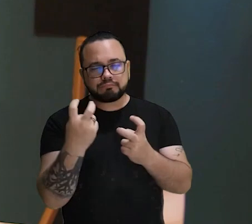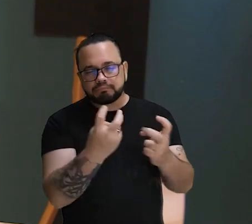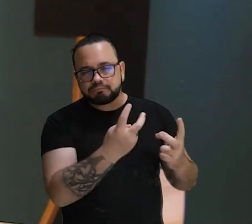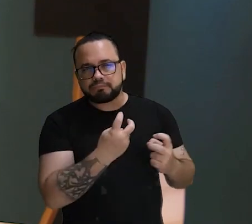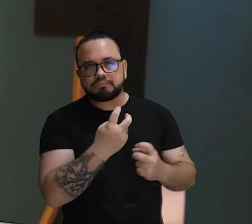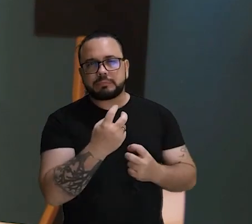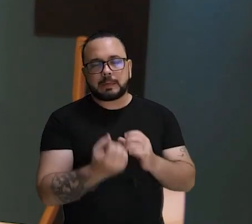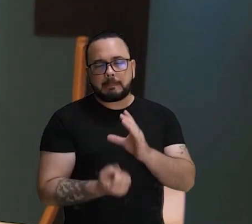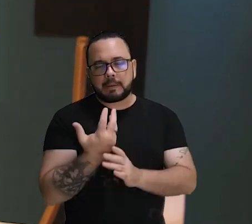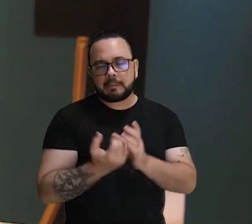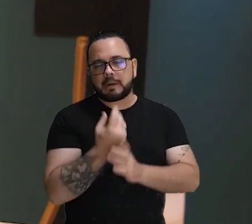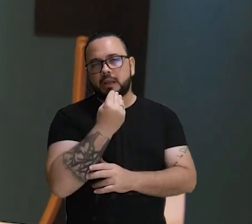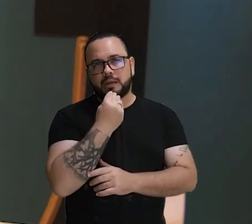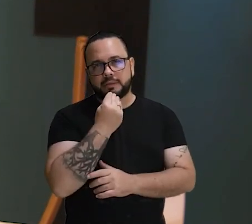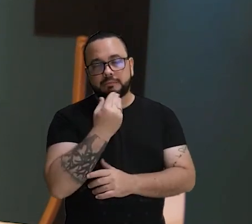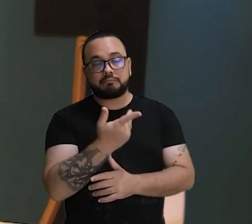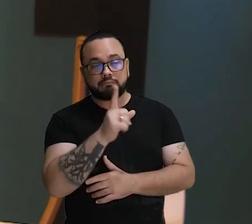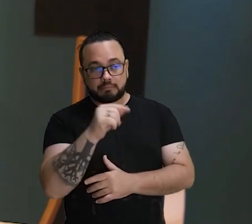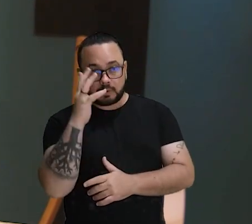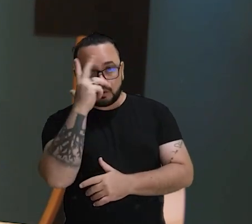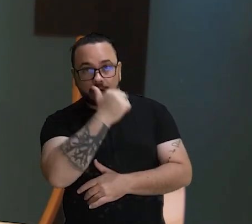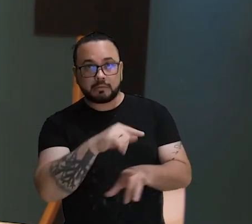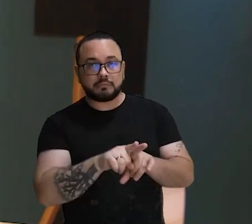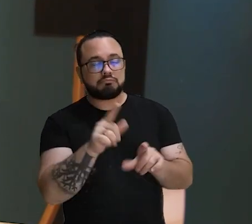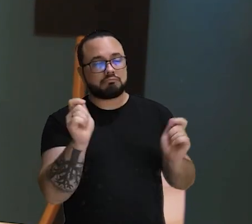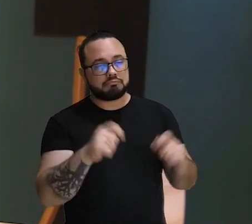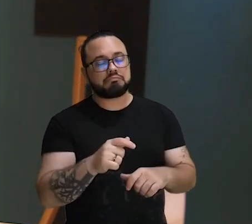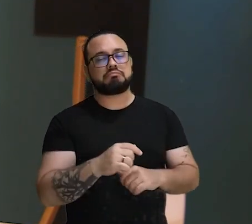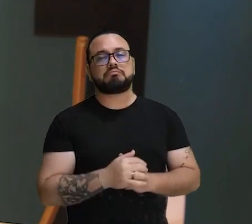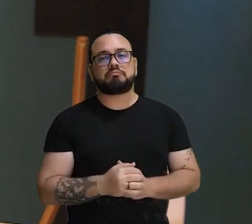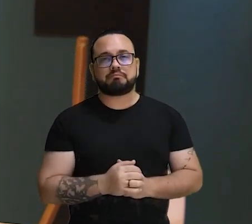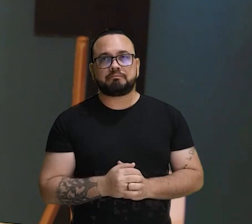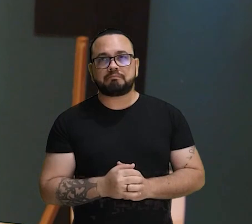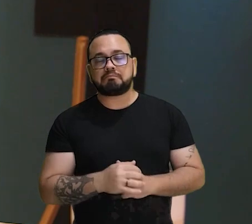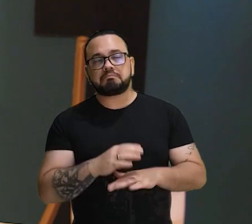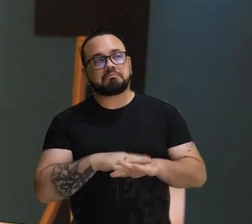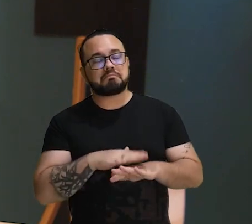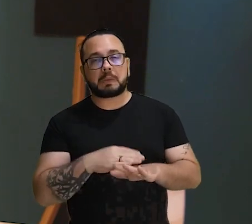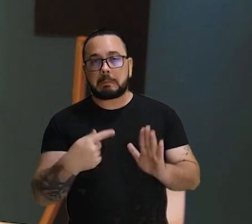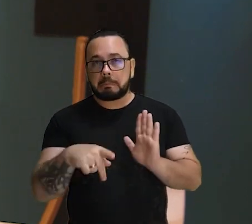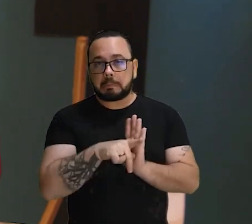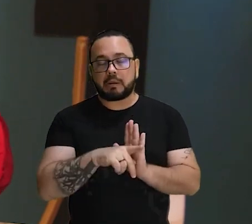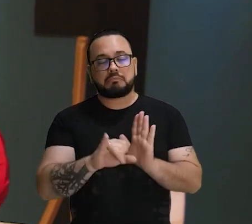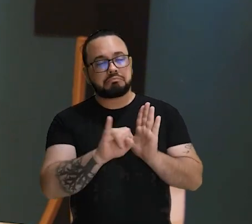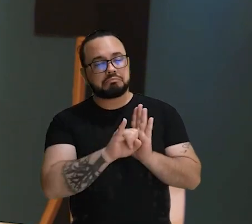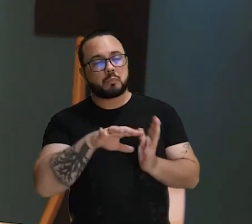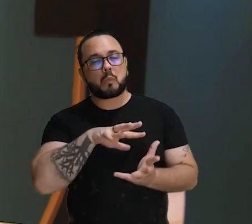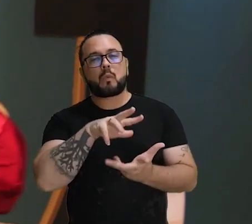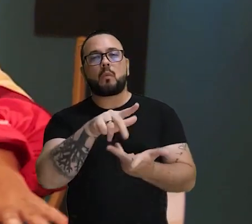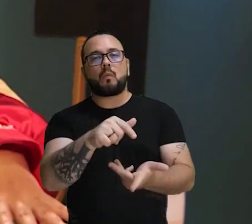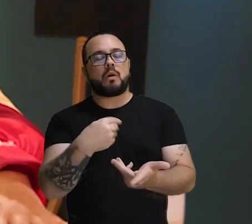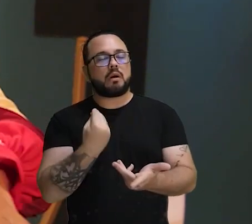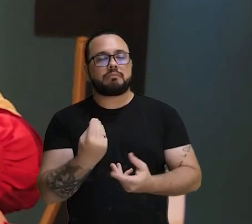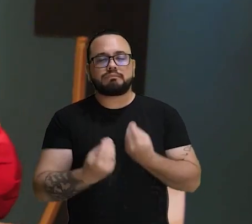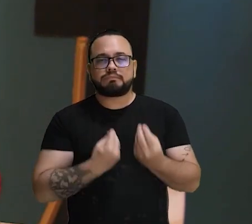caminhos, vai inventando, né, gente? E é muito bonito isso quando você pode fazer uma leitura própria de mundo com sua trajetória, né?